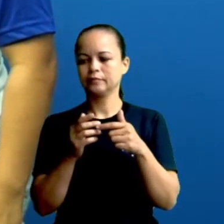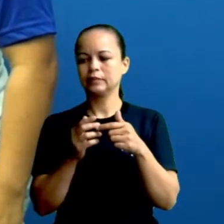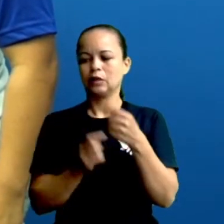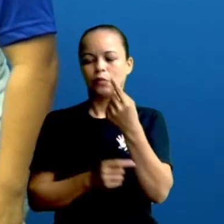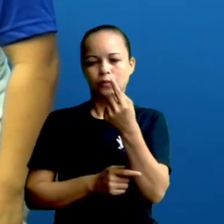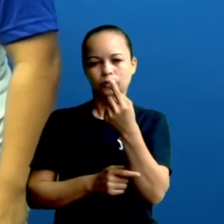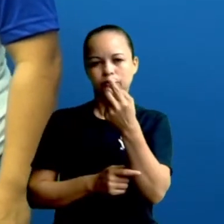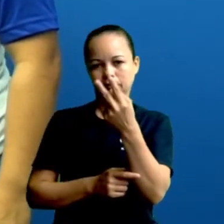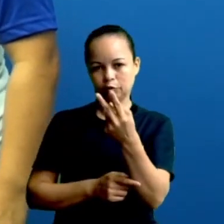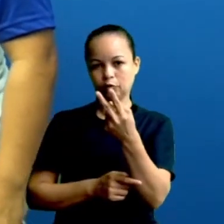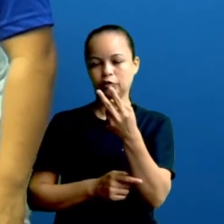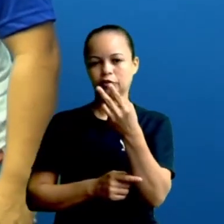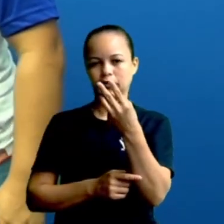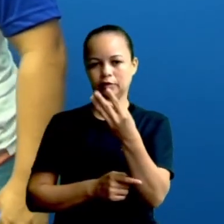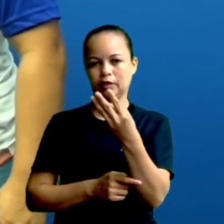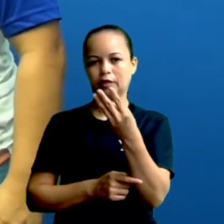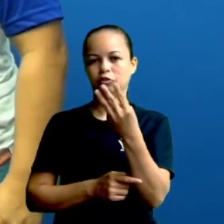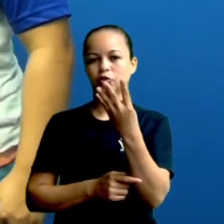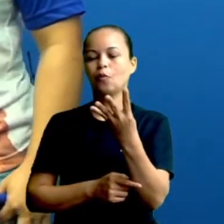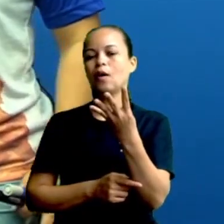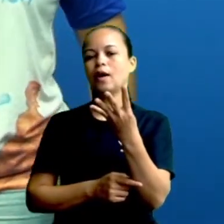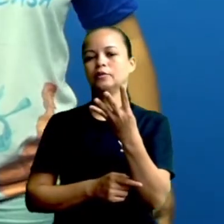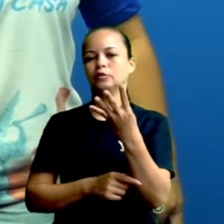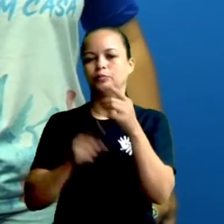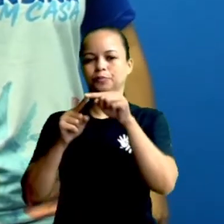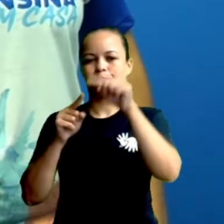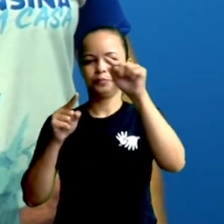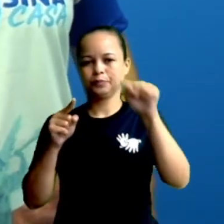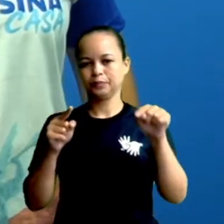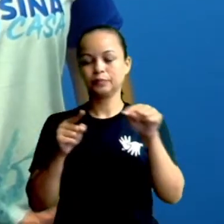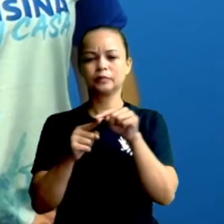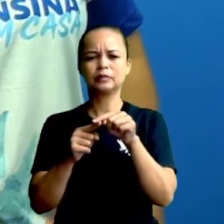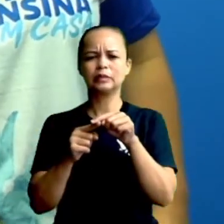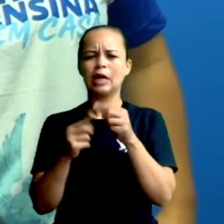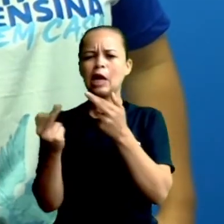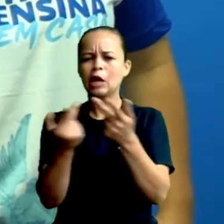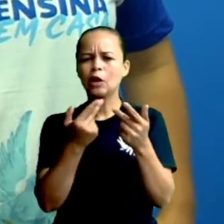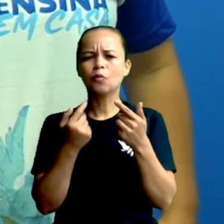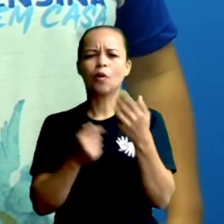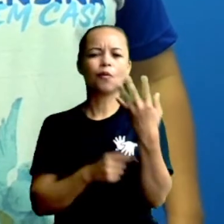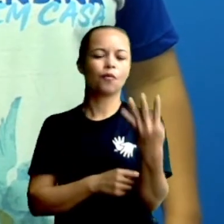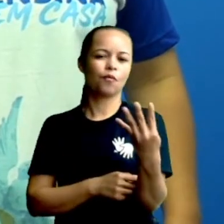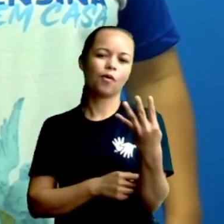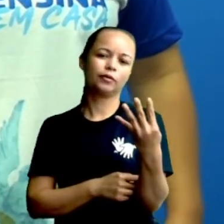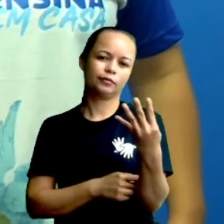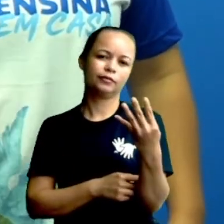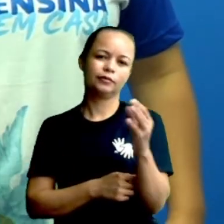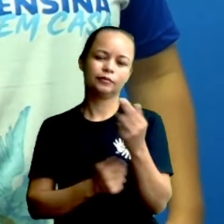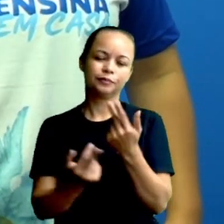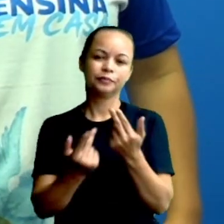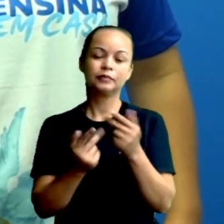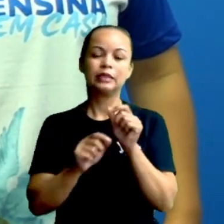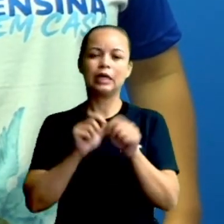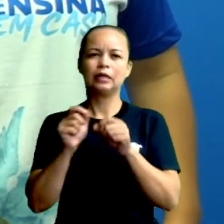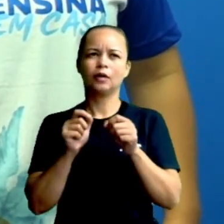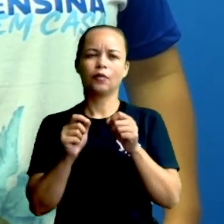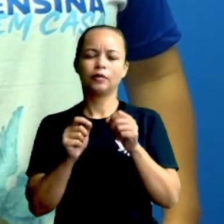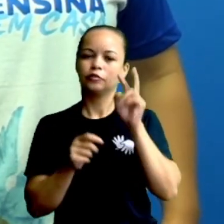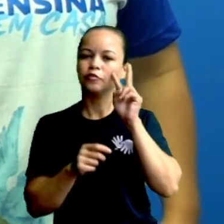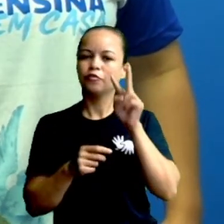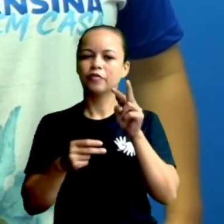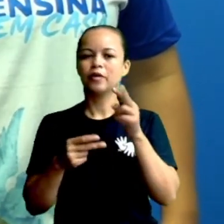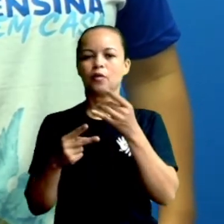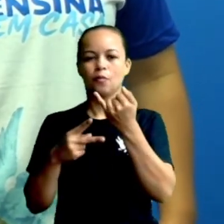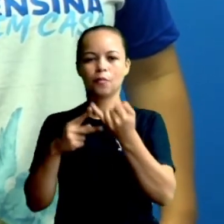1, 2, 3, 4. É o mesmo 4. Então, toda vez que a gente vê um